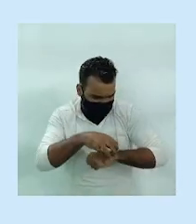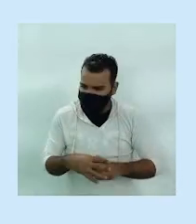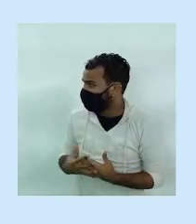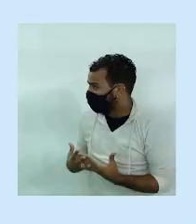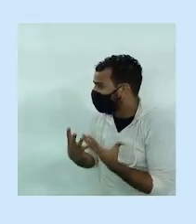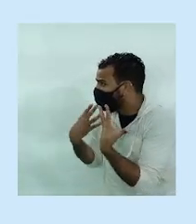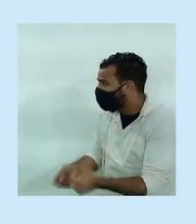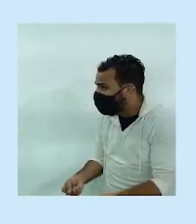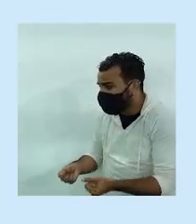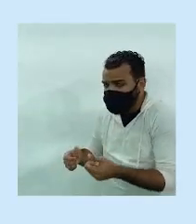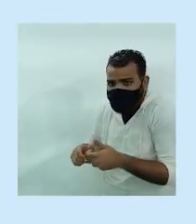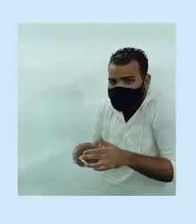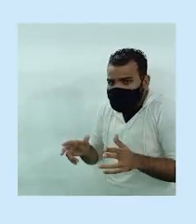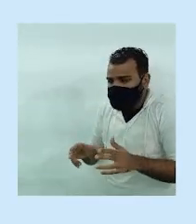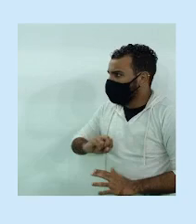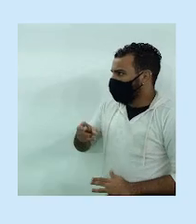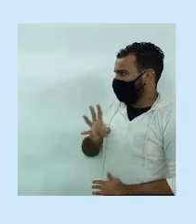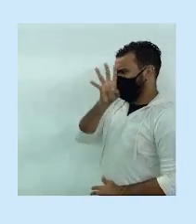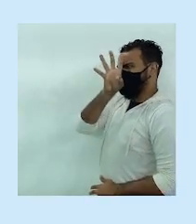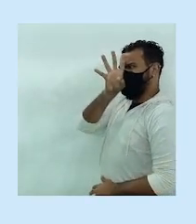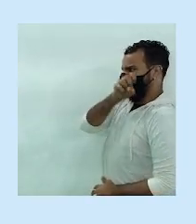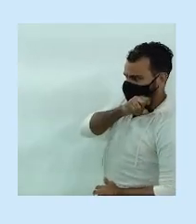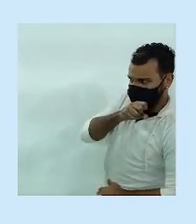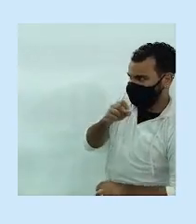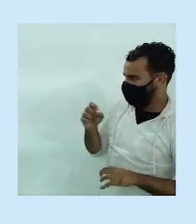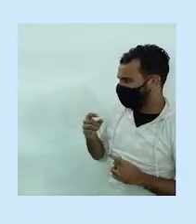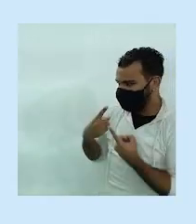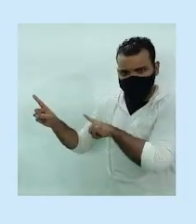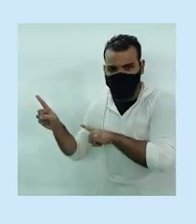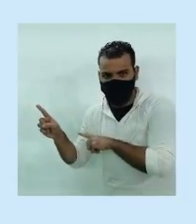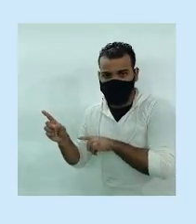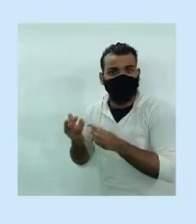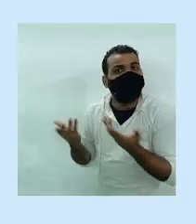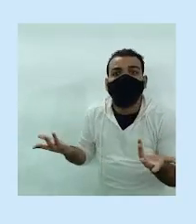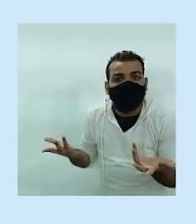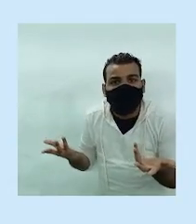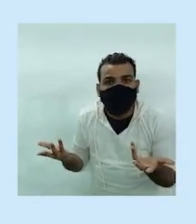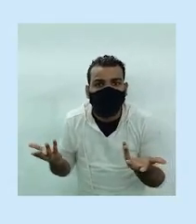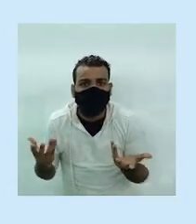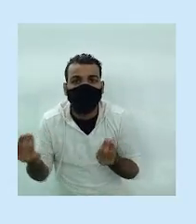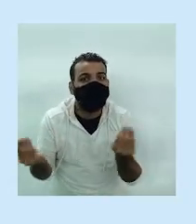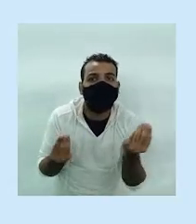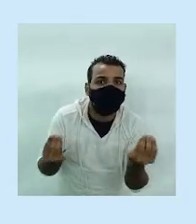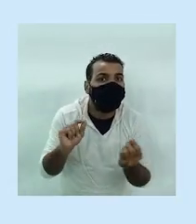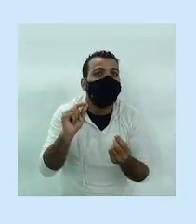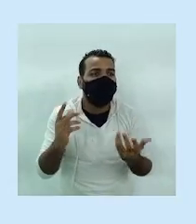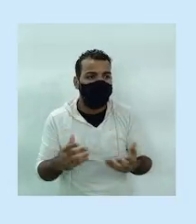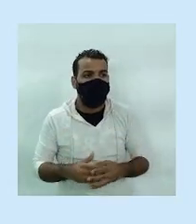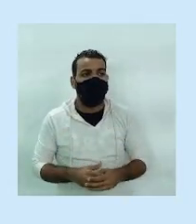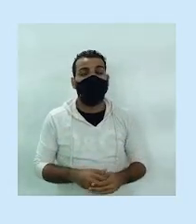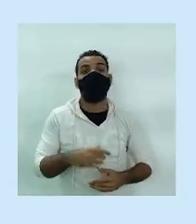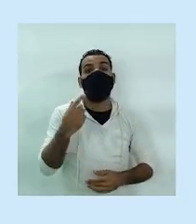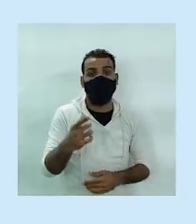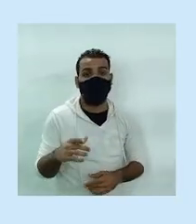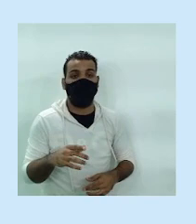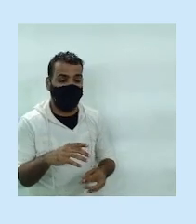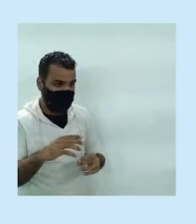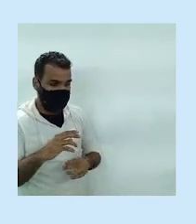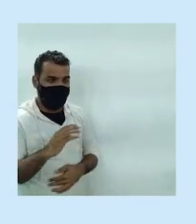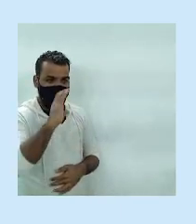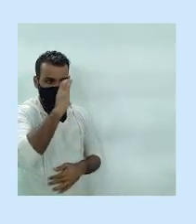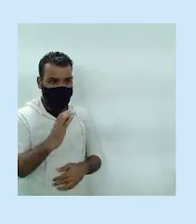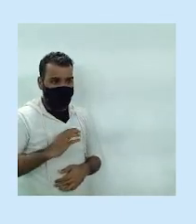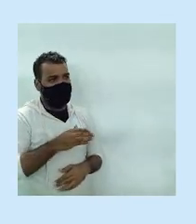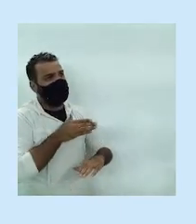passiva, ou se rebelaram? Aí começaram, na realidade, a surgirem as missões jesuítas, que